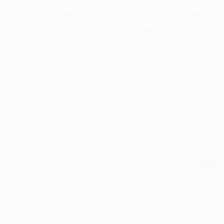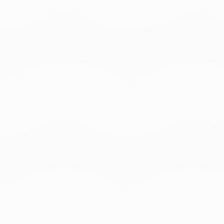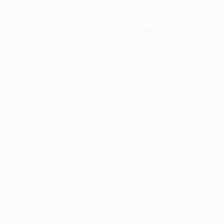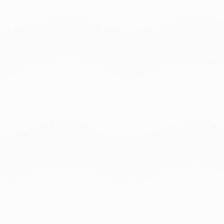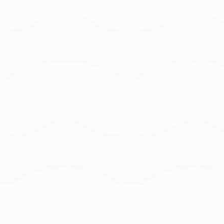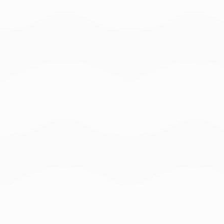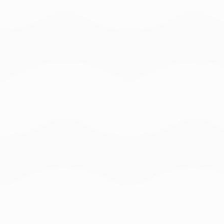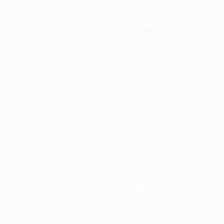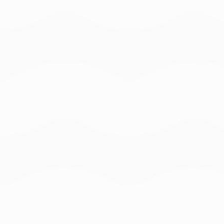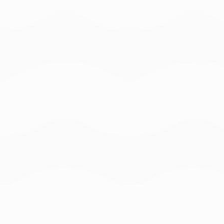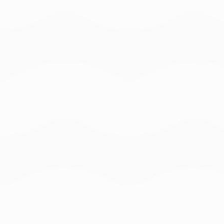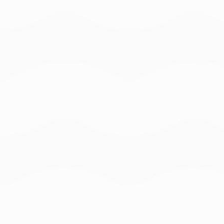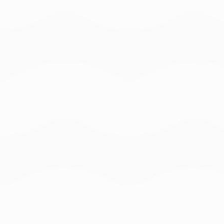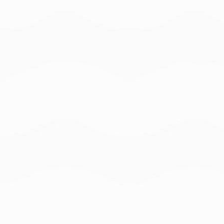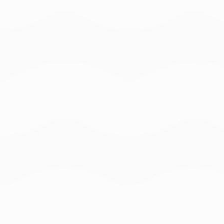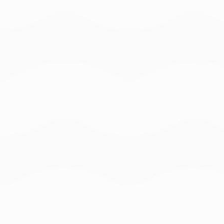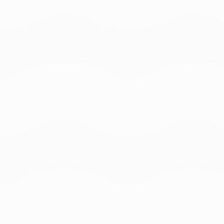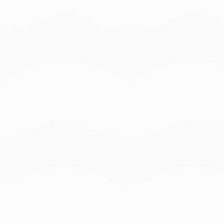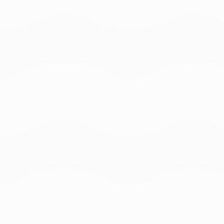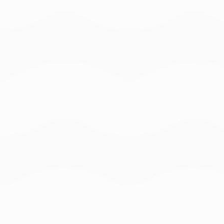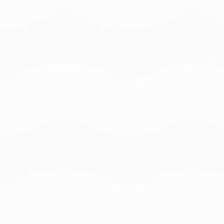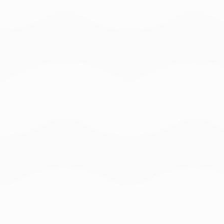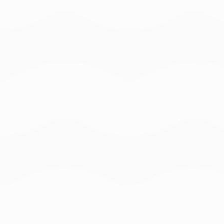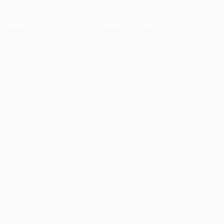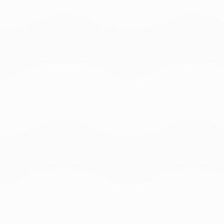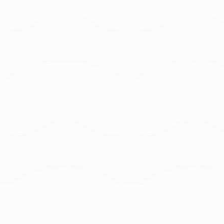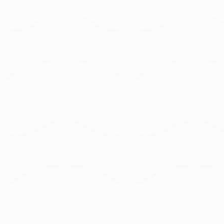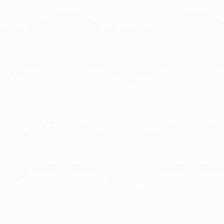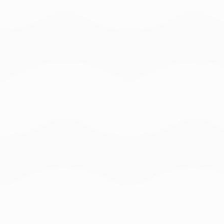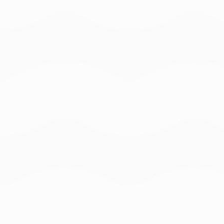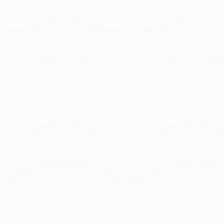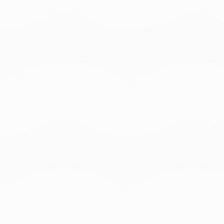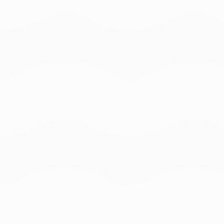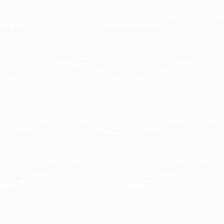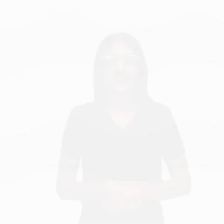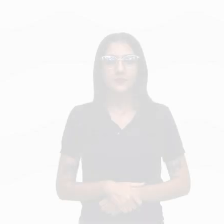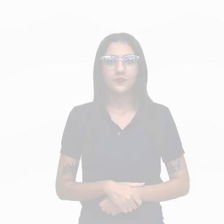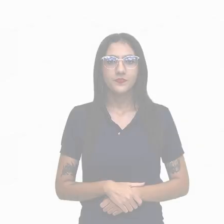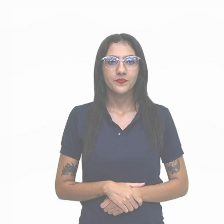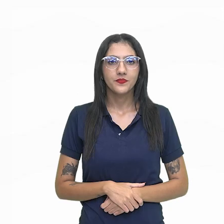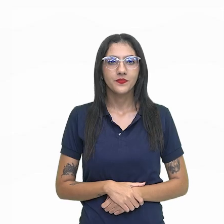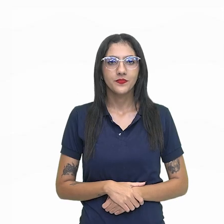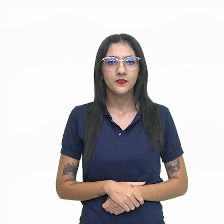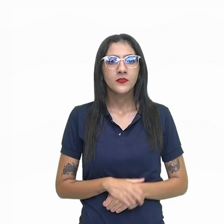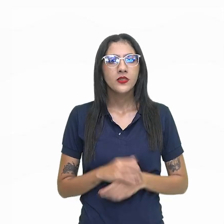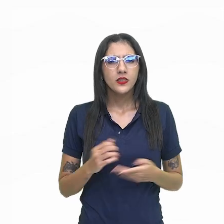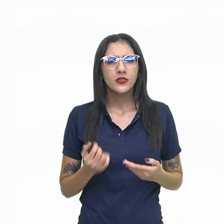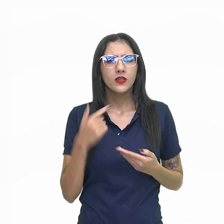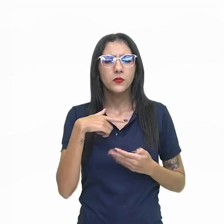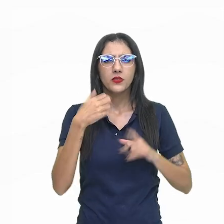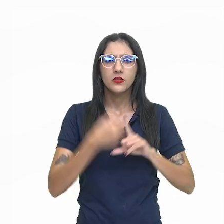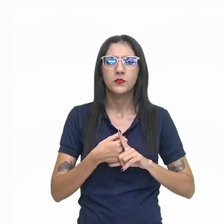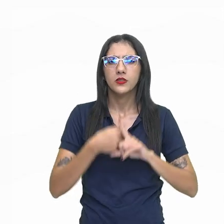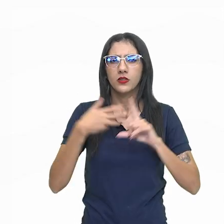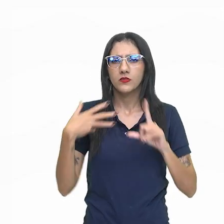artistas, né, como os cantores, né, os dançarinos, aquelas pessoas que trabalham com teatro ou que